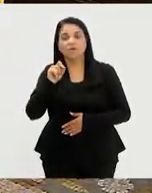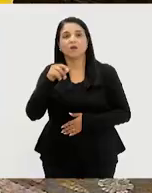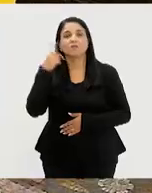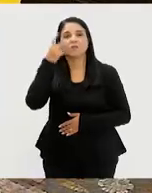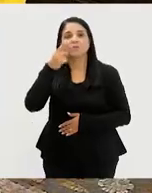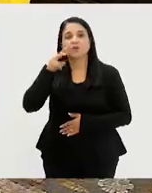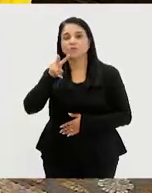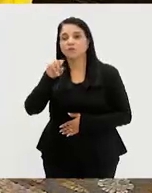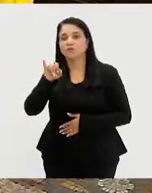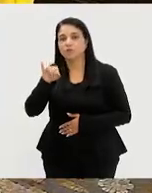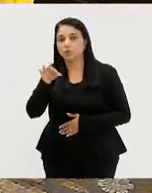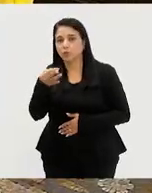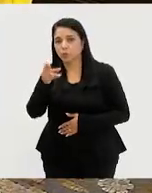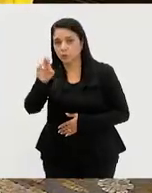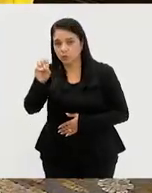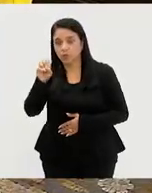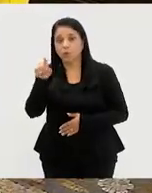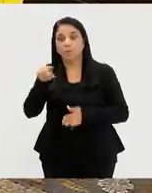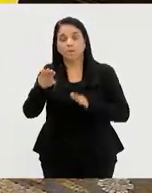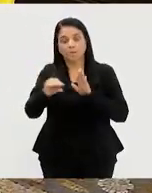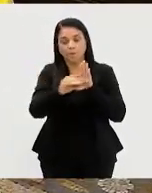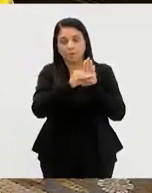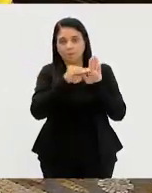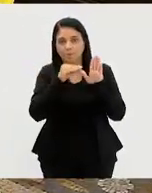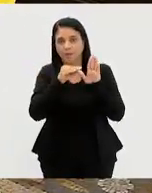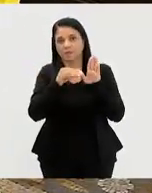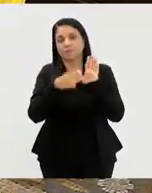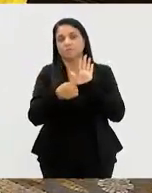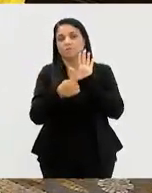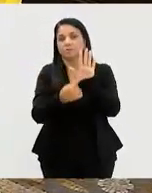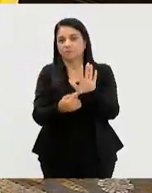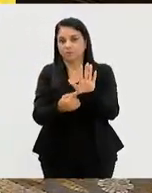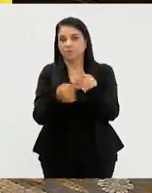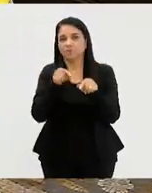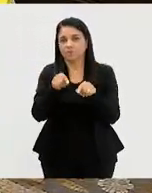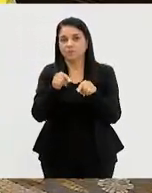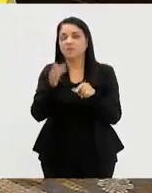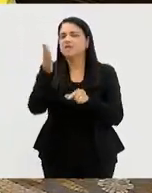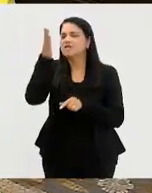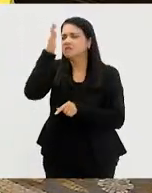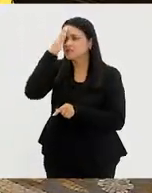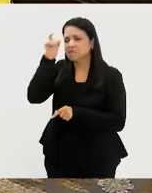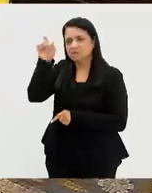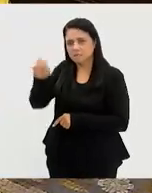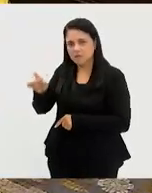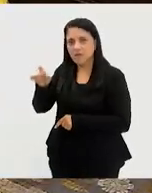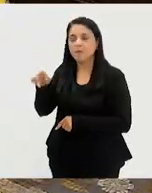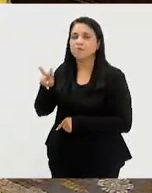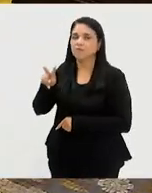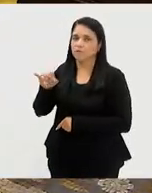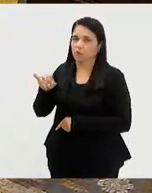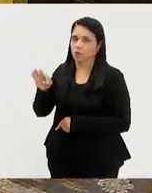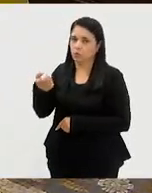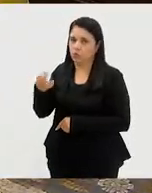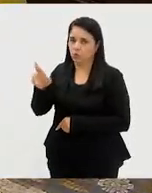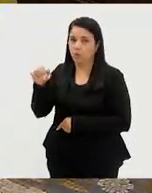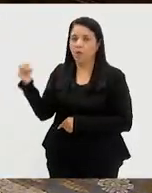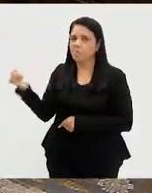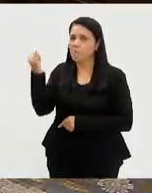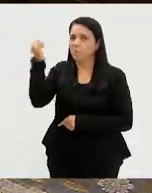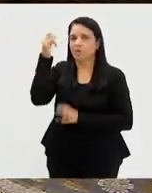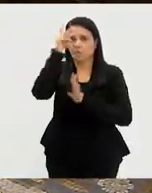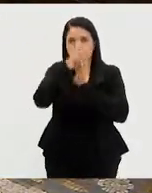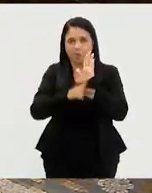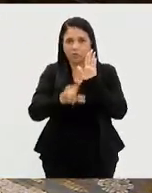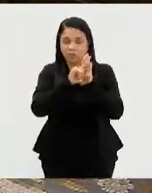que apresentou uma Emenda e ele então sabedor da importância desse projeto tá retirando